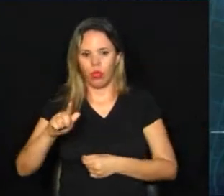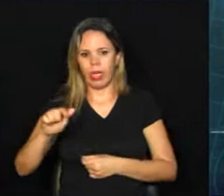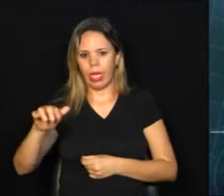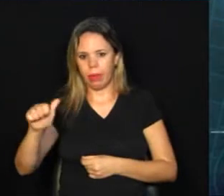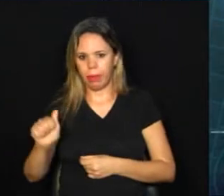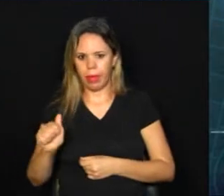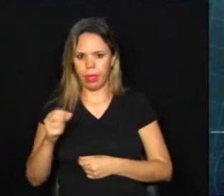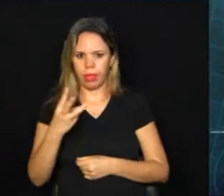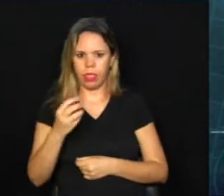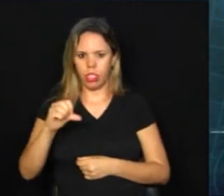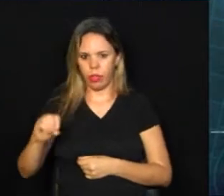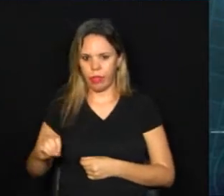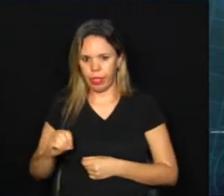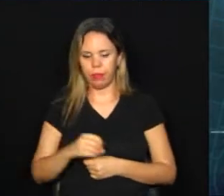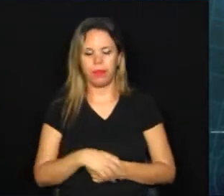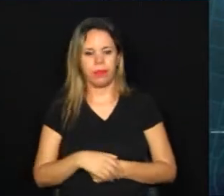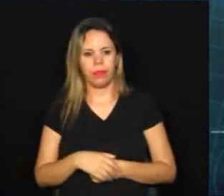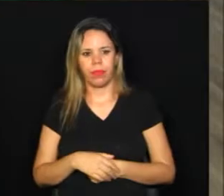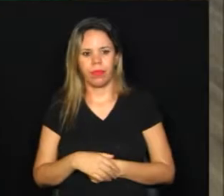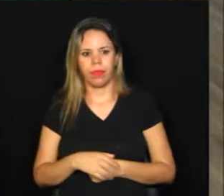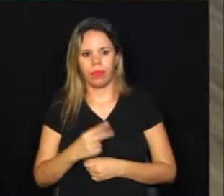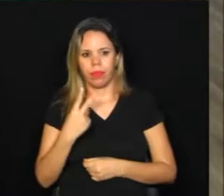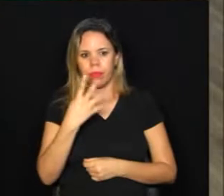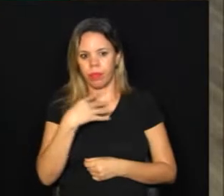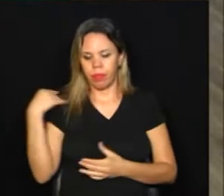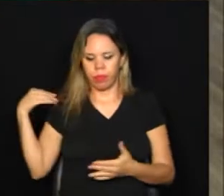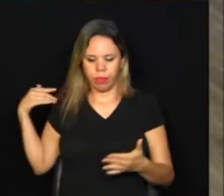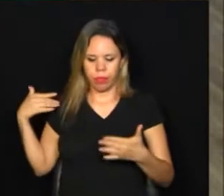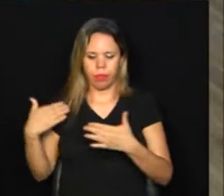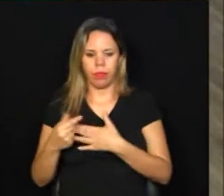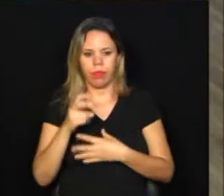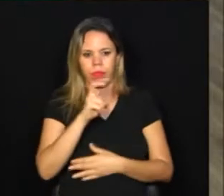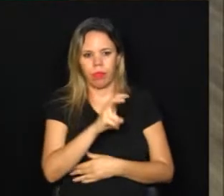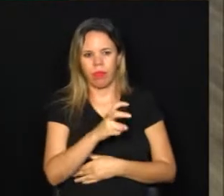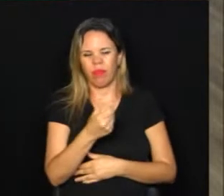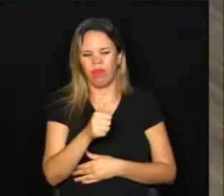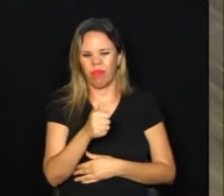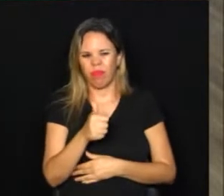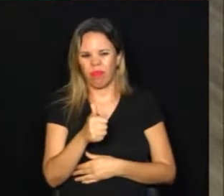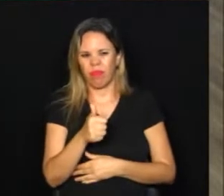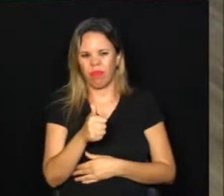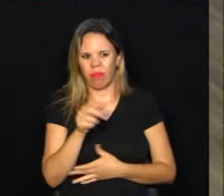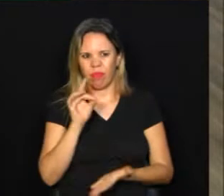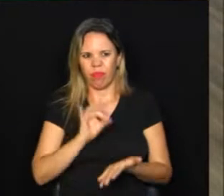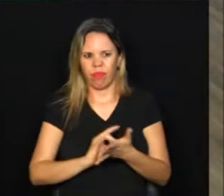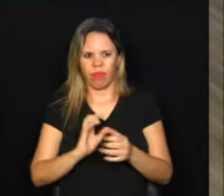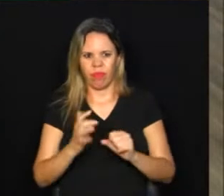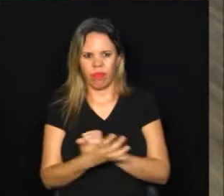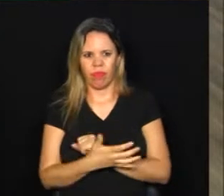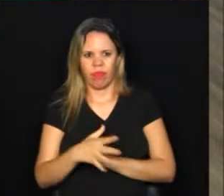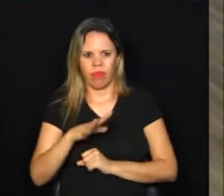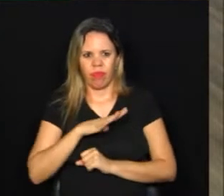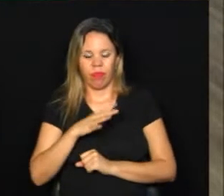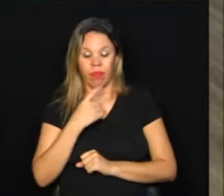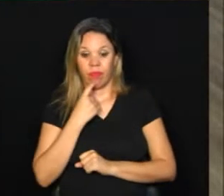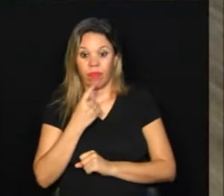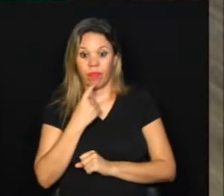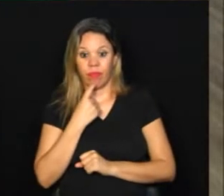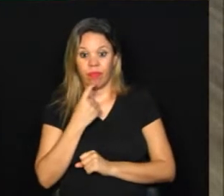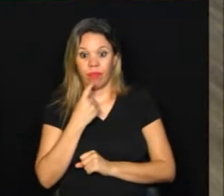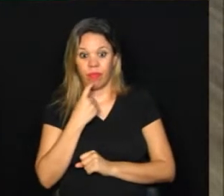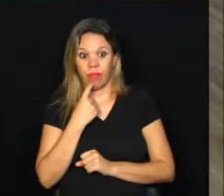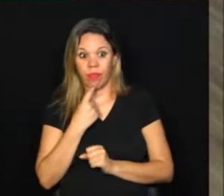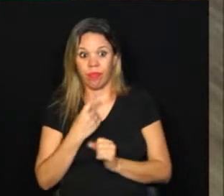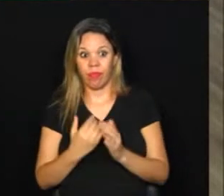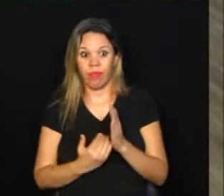390. Nas últimas 24 horas, 511 casos, né, registrados na cidade de Campinas.